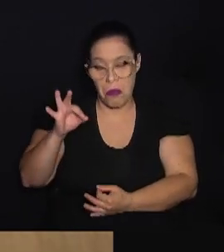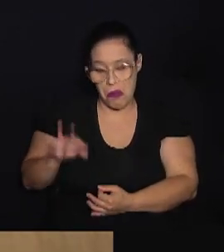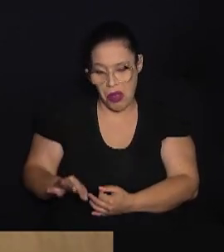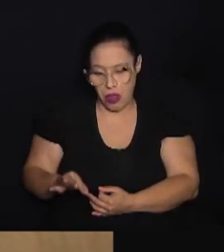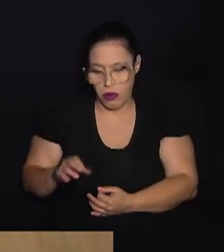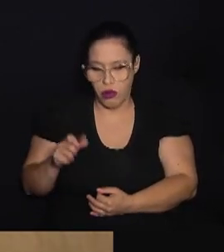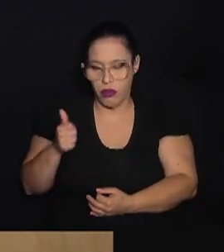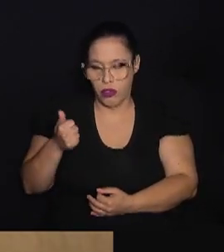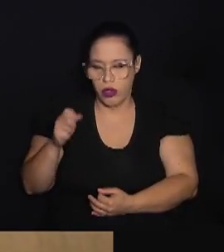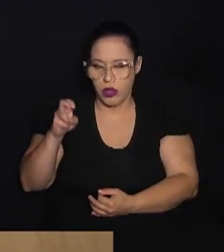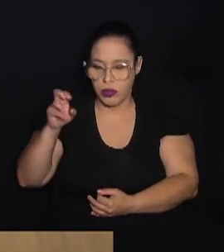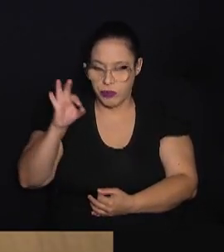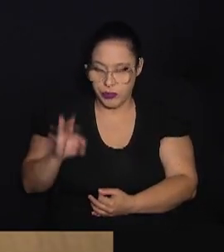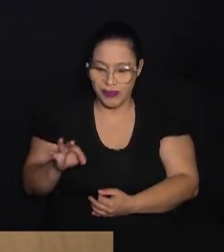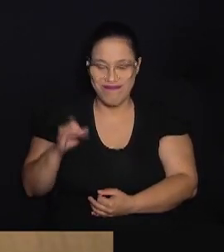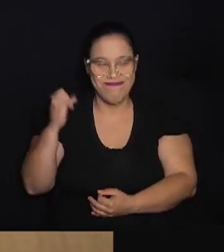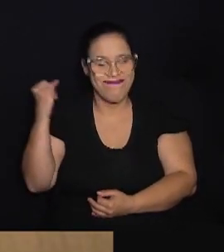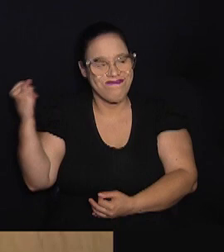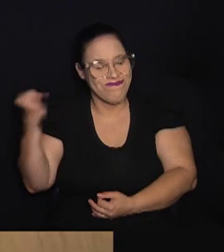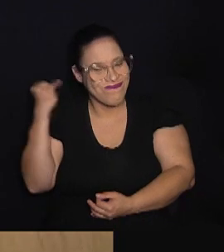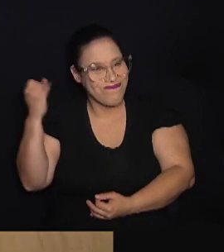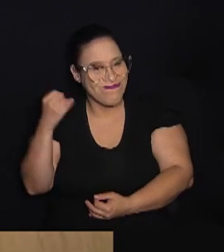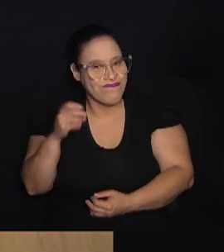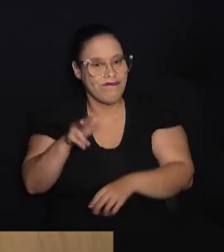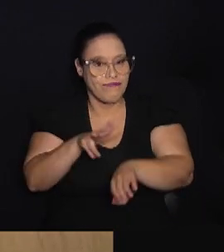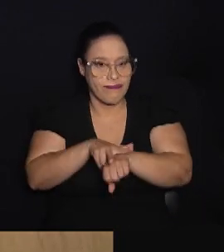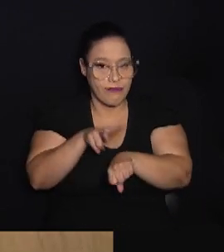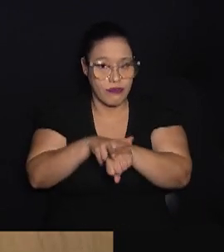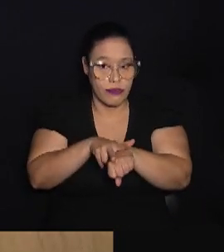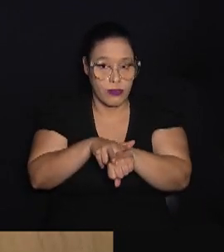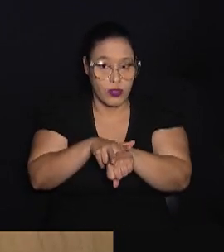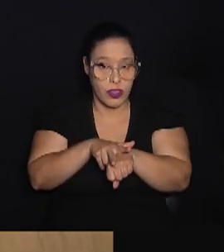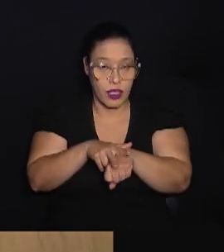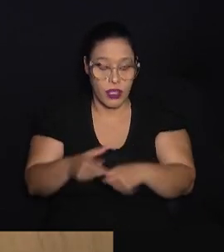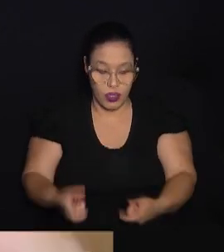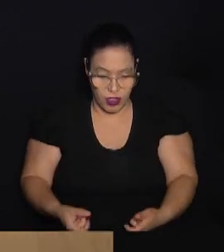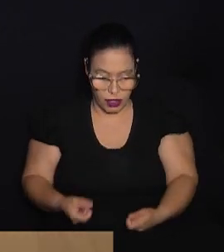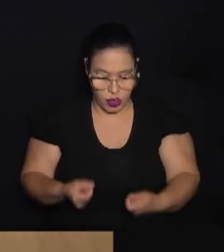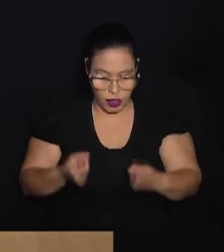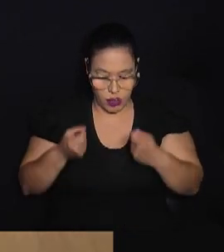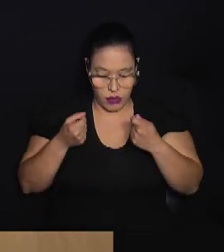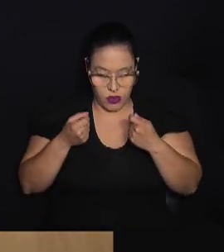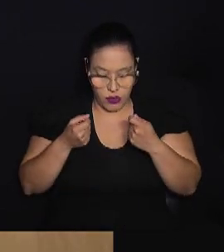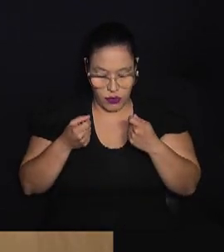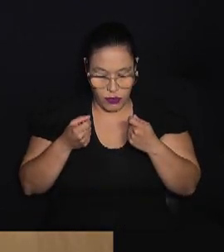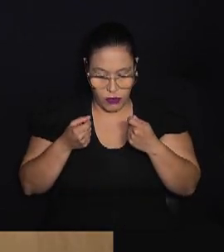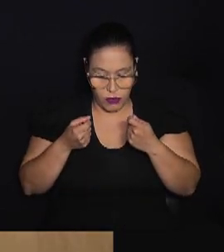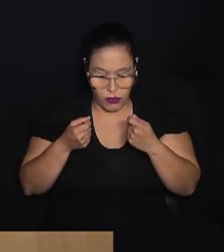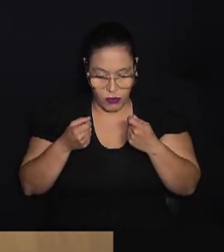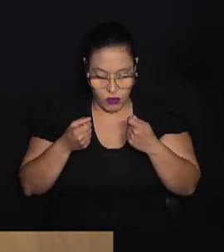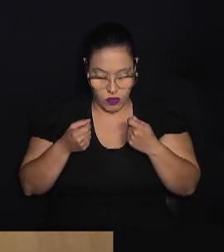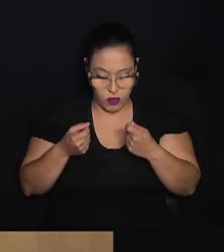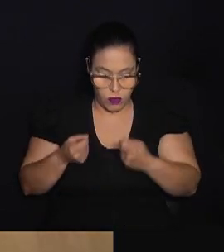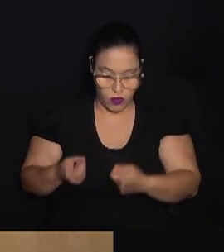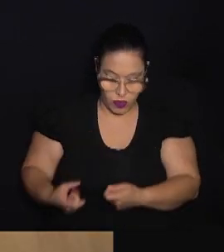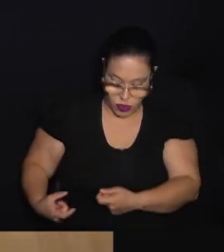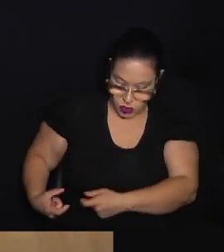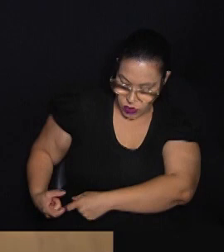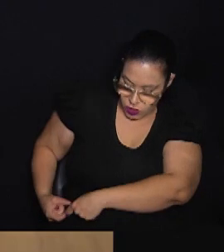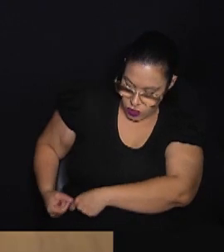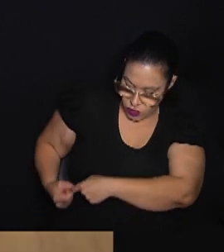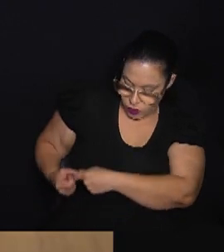casos, mas é importante também pacientes que têm história familiar de câncer de endométrio ou câncer de intestino podem ter essa